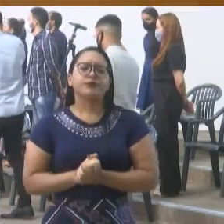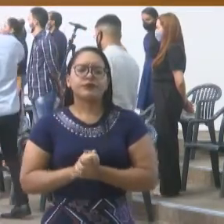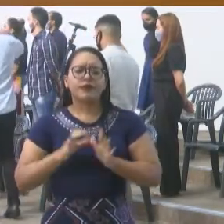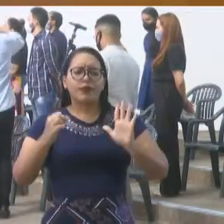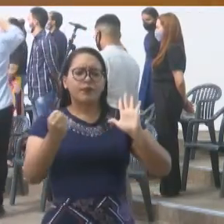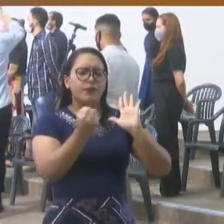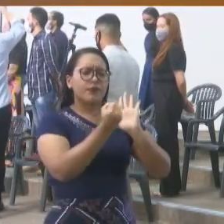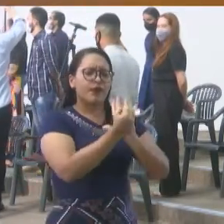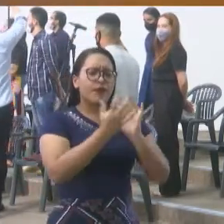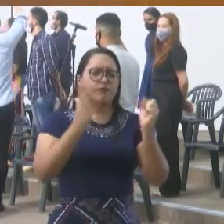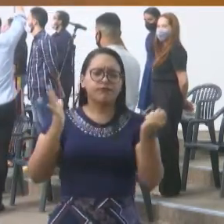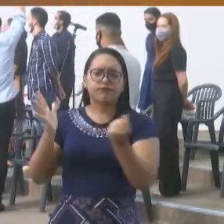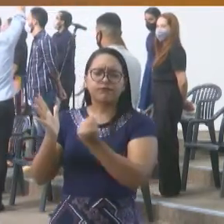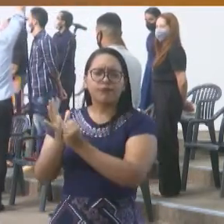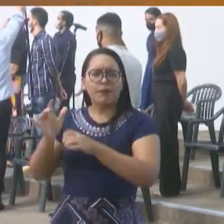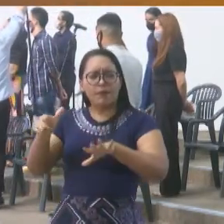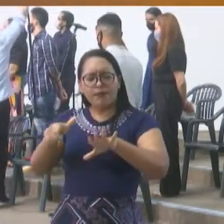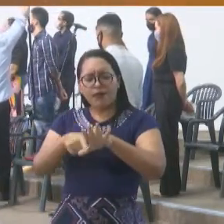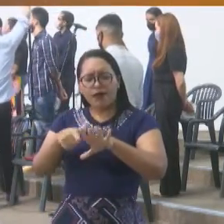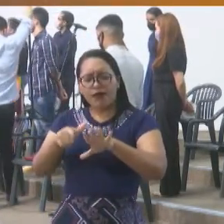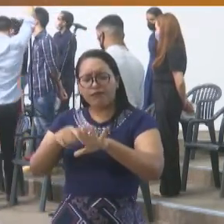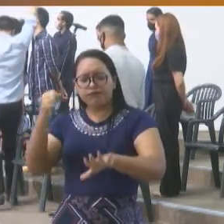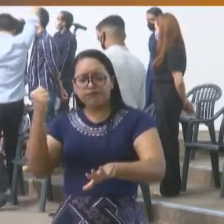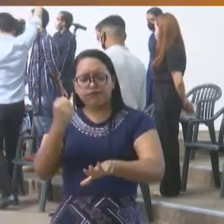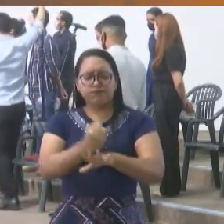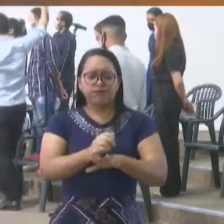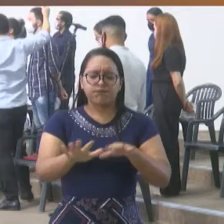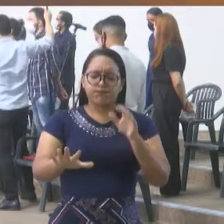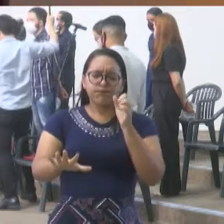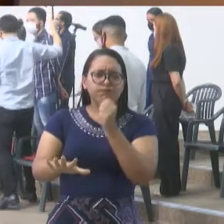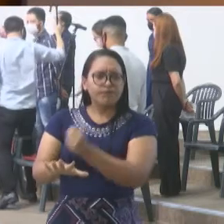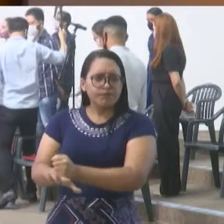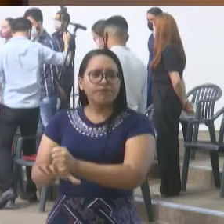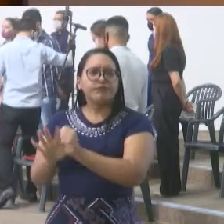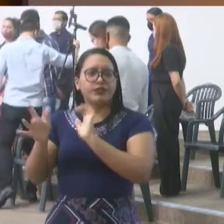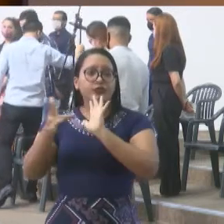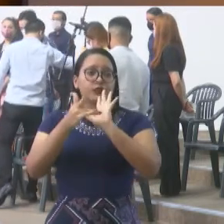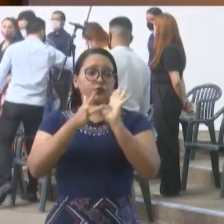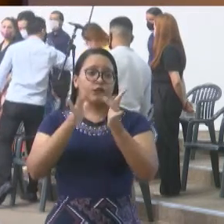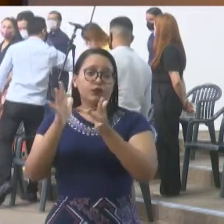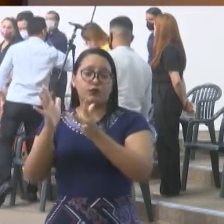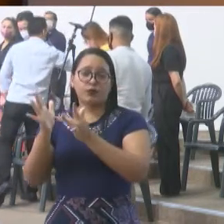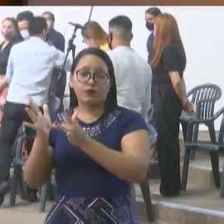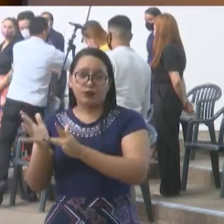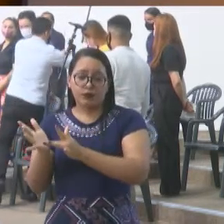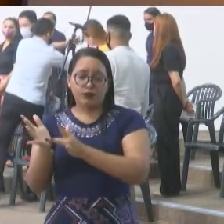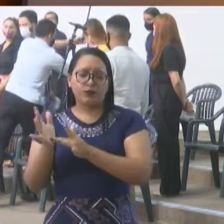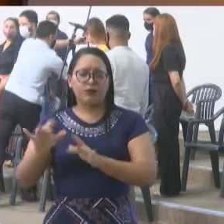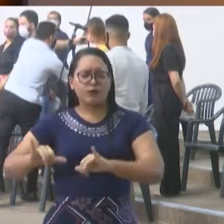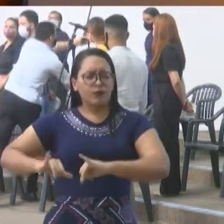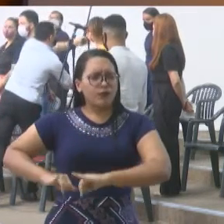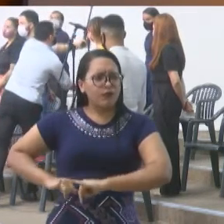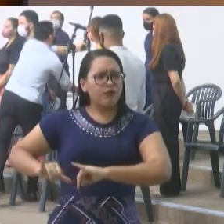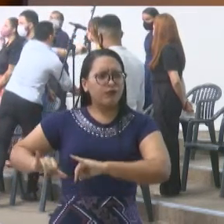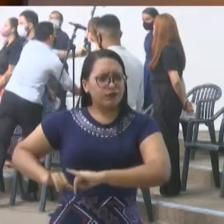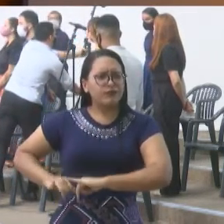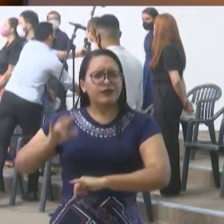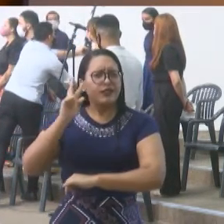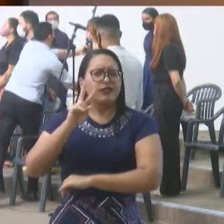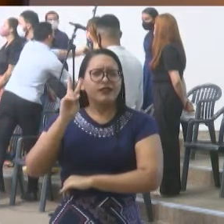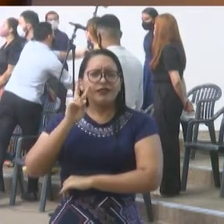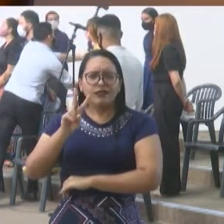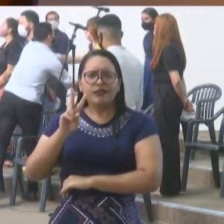cravo nos pés. Como é que é? Me tira a dúvida que a gente cantou terça-feira. Jesus está sofrendo. Lembra